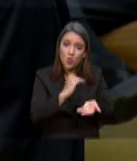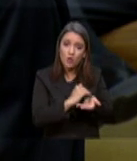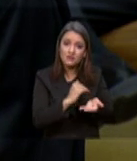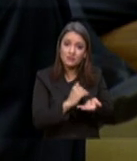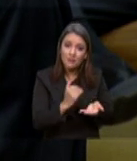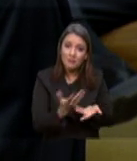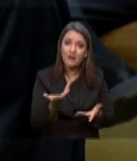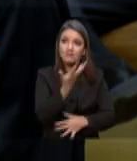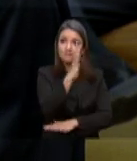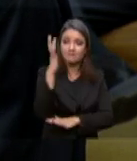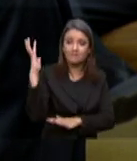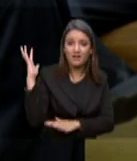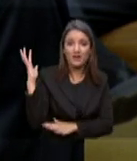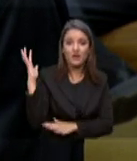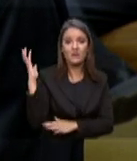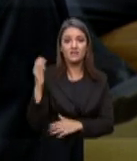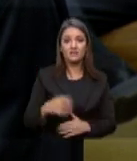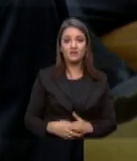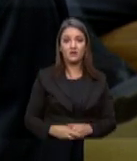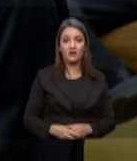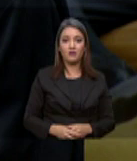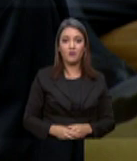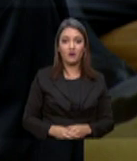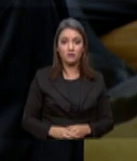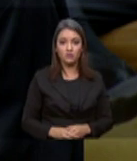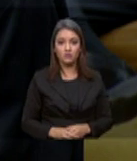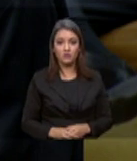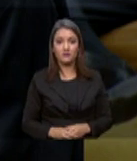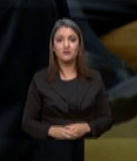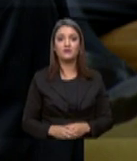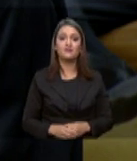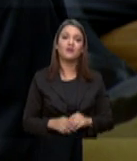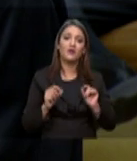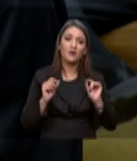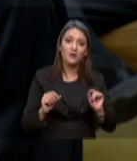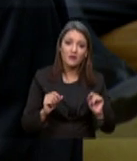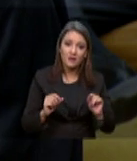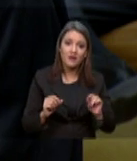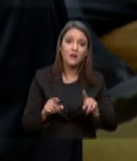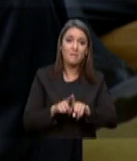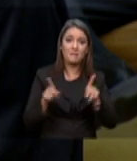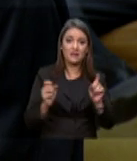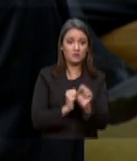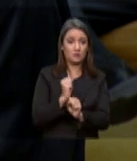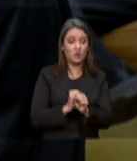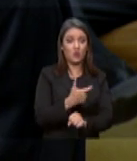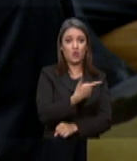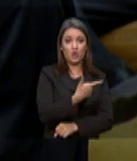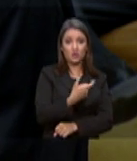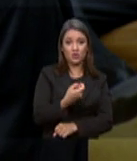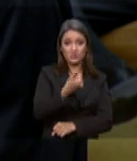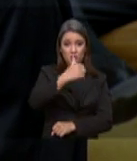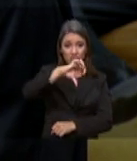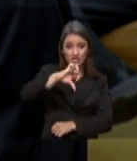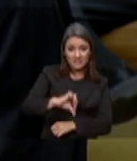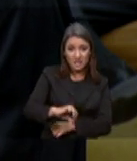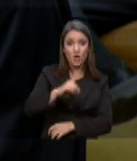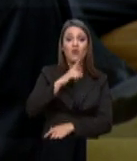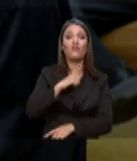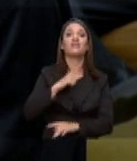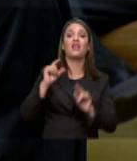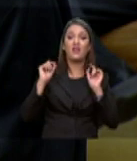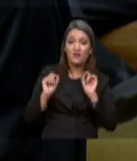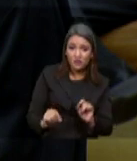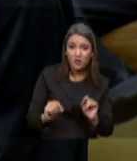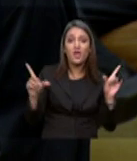órgãos ambientais. Mais especificamente, no ano de 2020, em relação a 2019, houve uma queda de